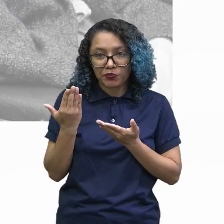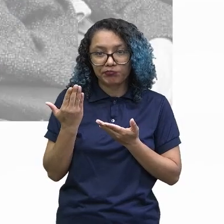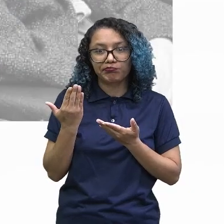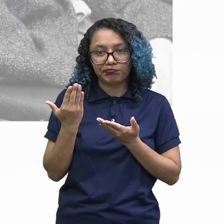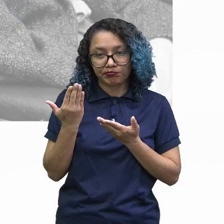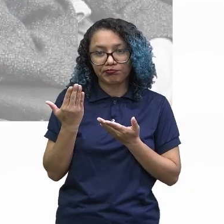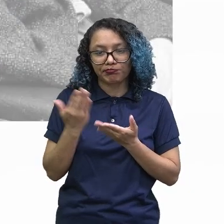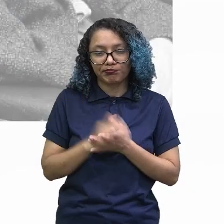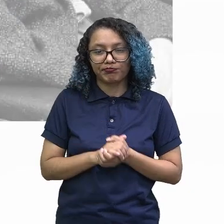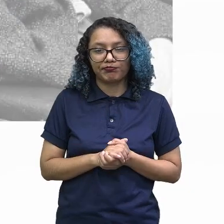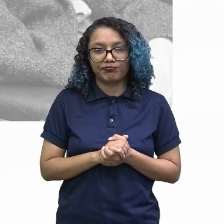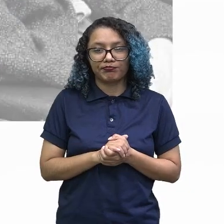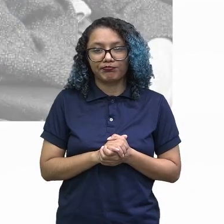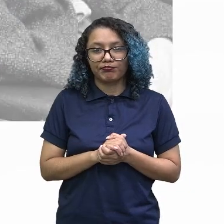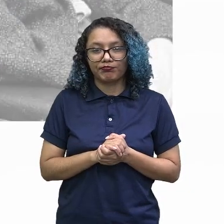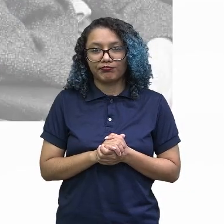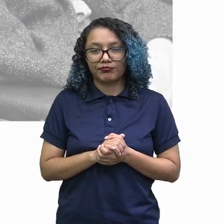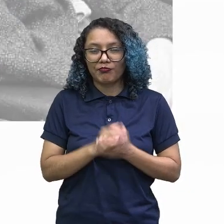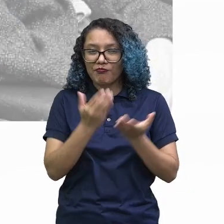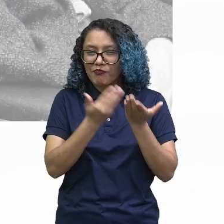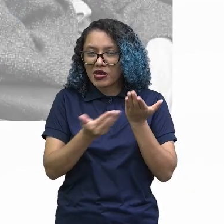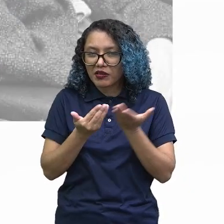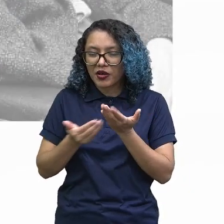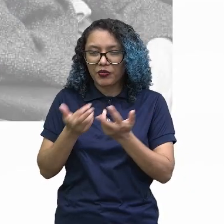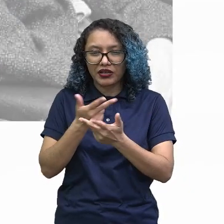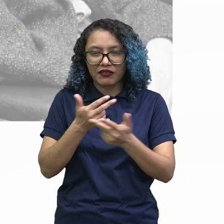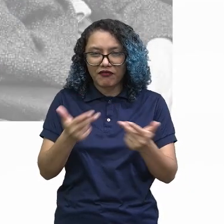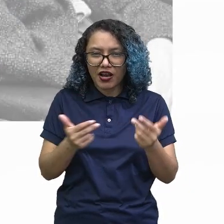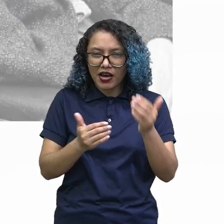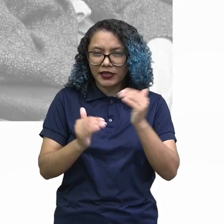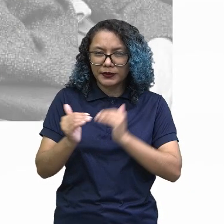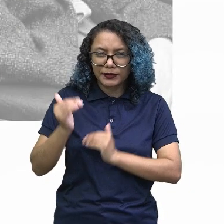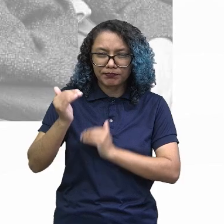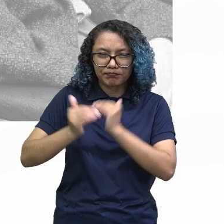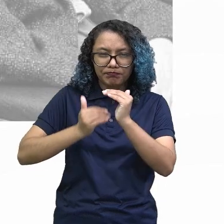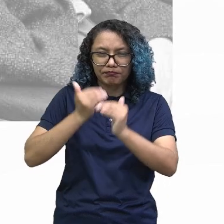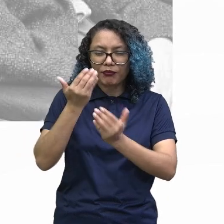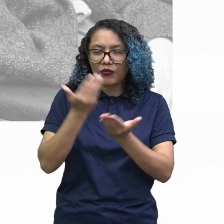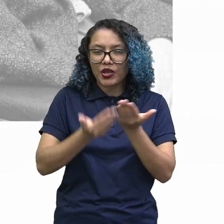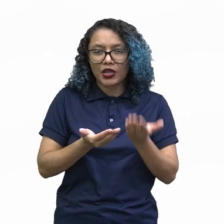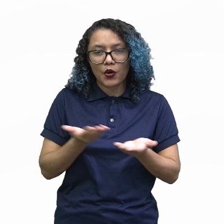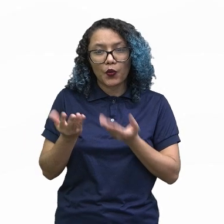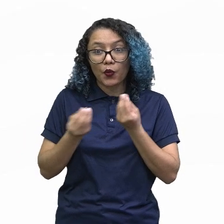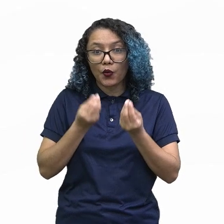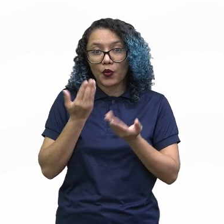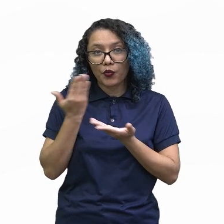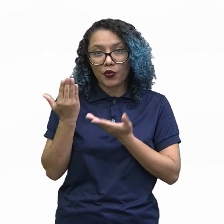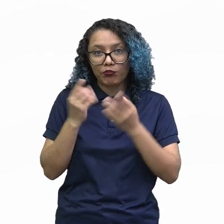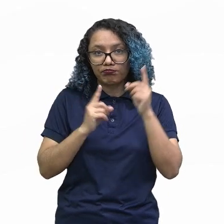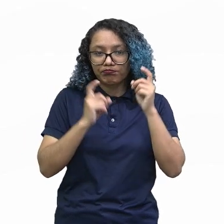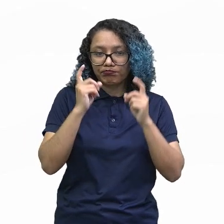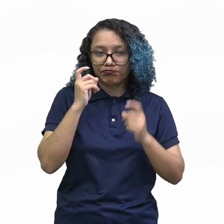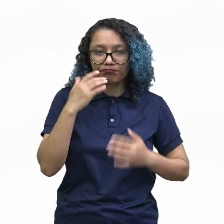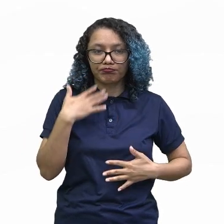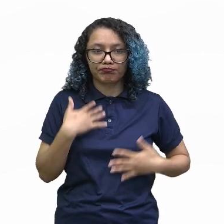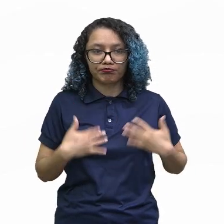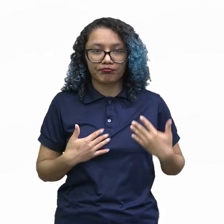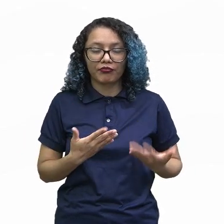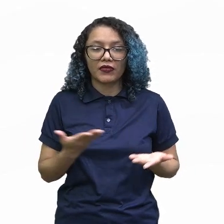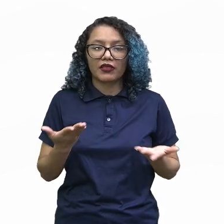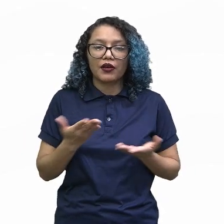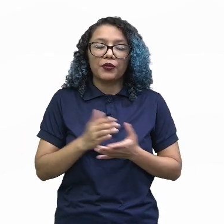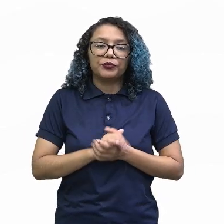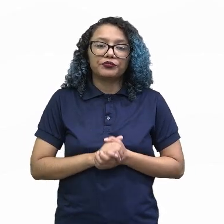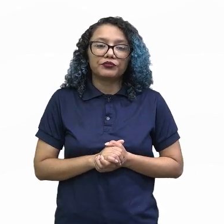dessa perda, né, que ele teve de forma progressiva. E aí, o que a gente vai observar em relação a esse nome?